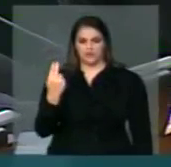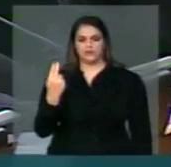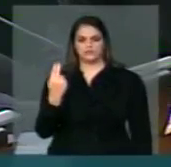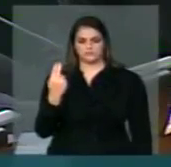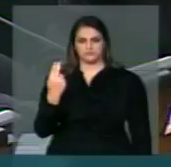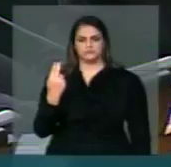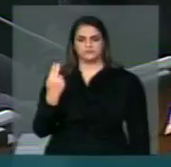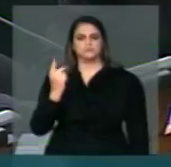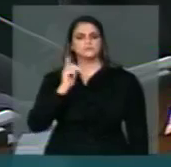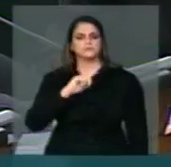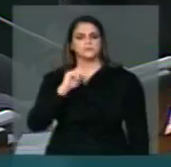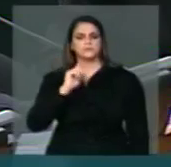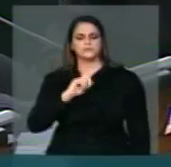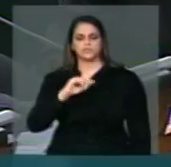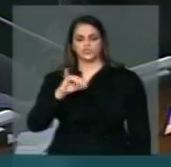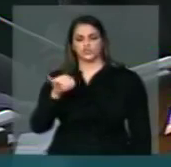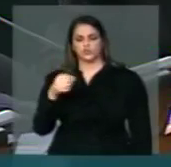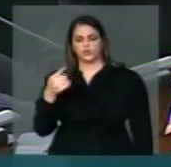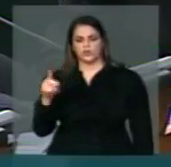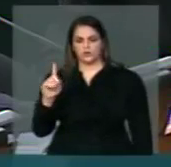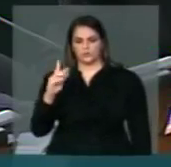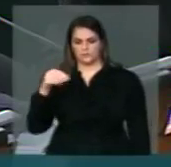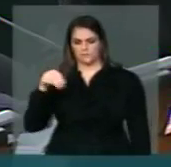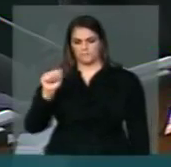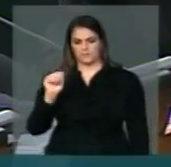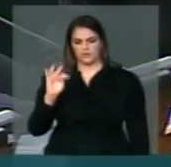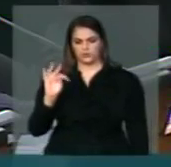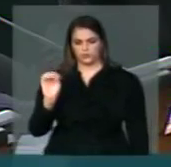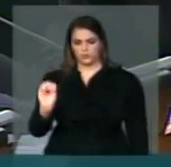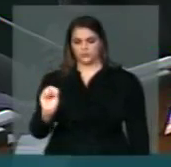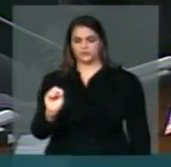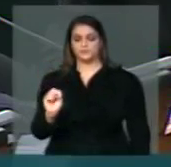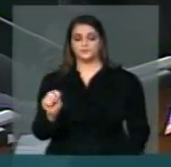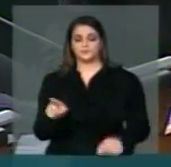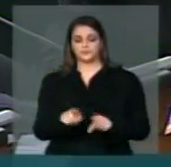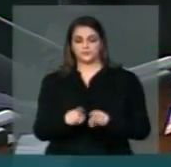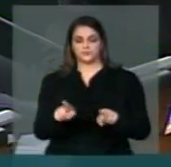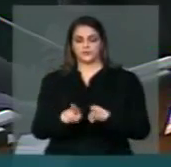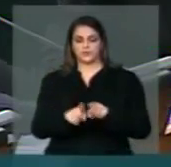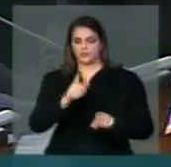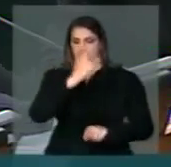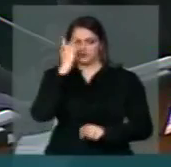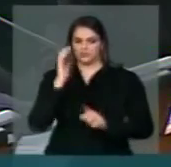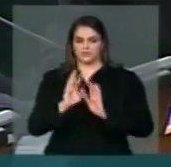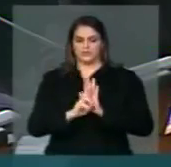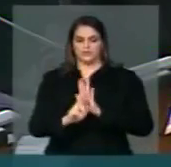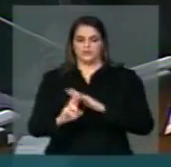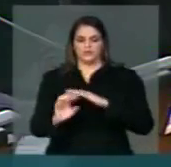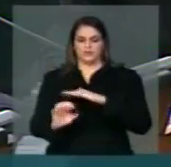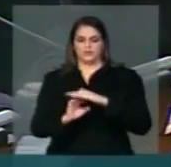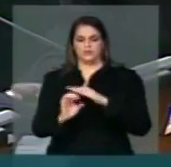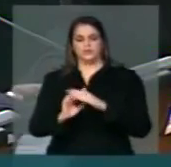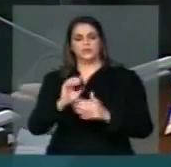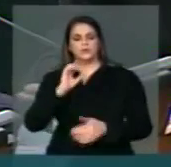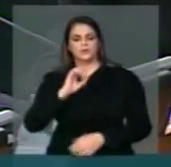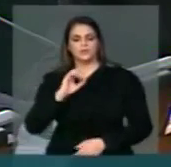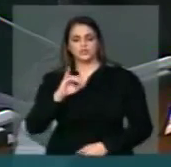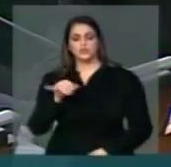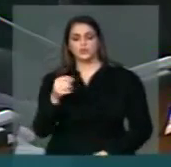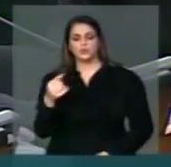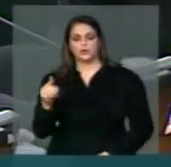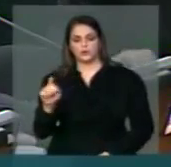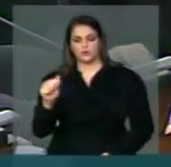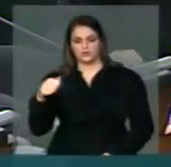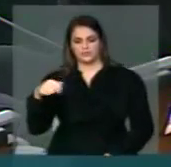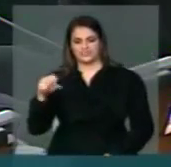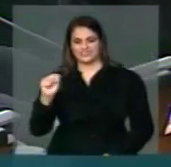fez acompanhar, senhor João Marcos Grossi, e também pelo representante da empresa em Minas, senhor João Santana,